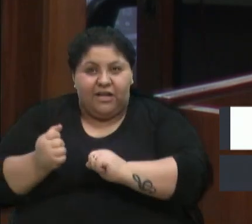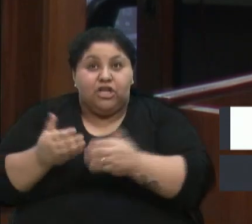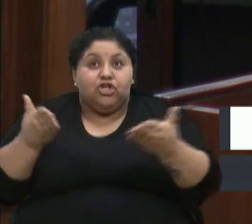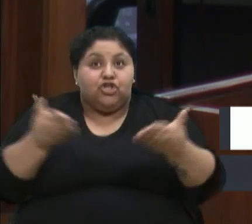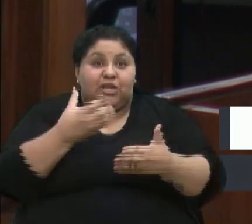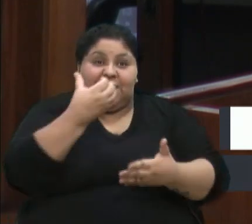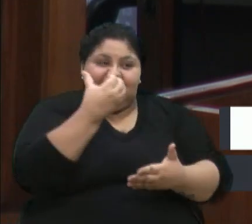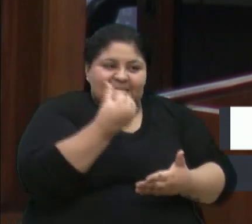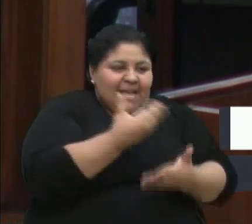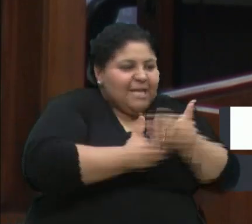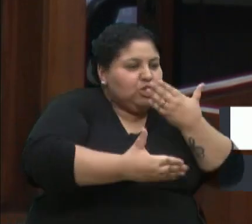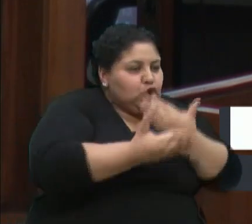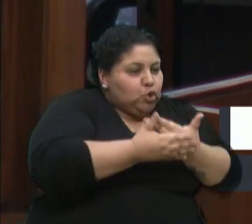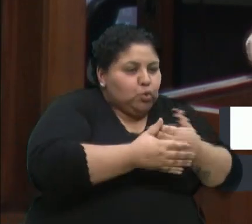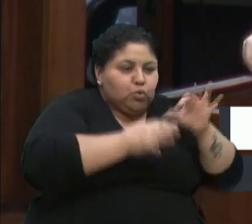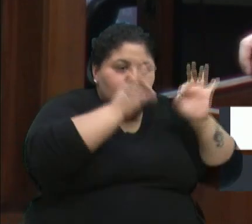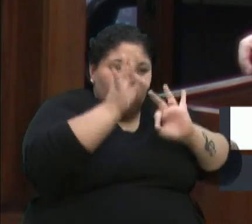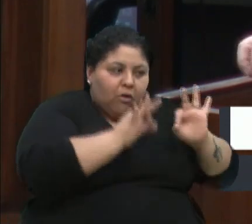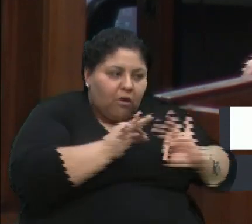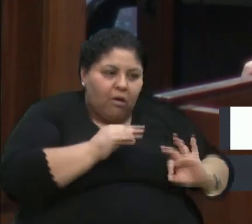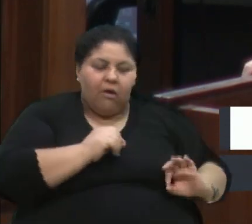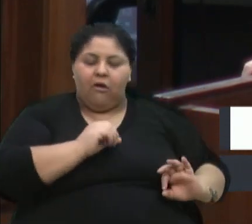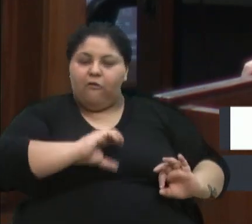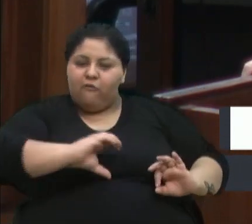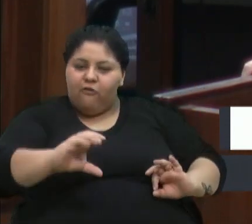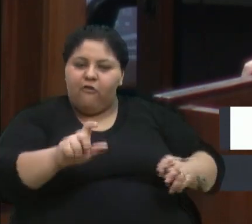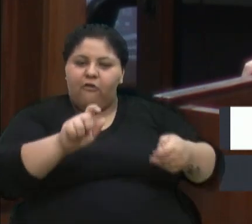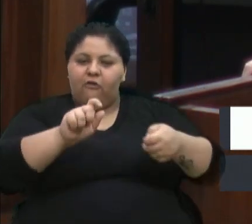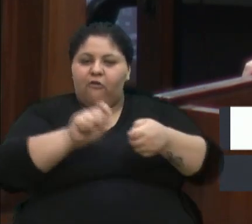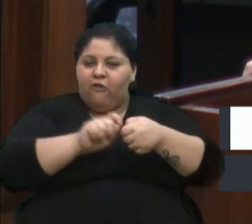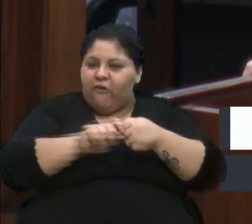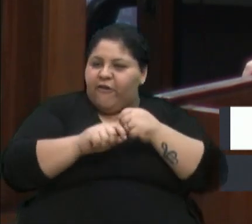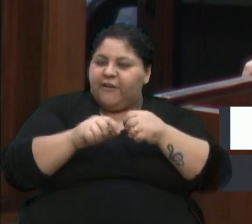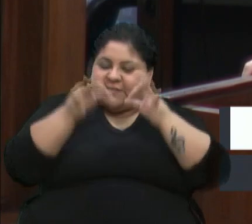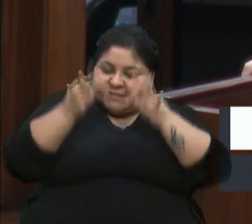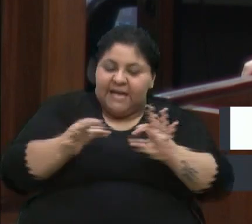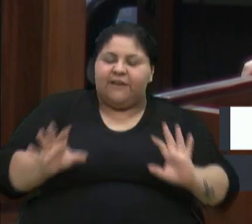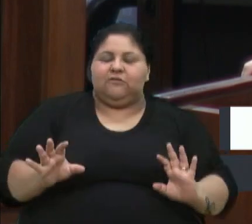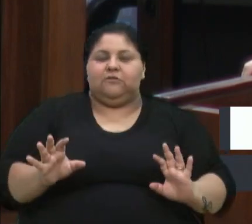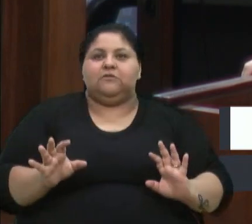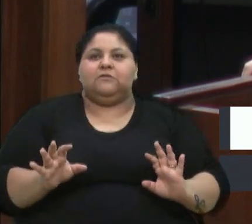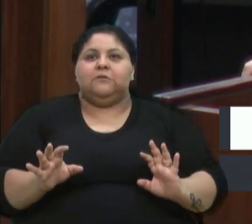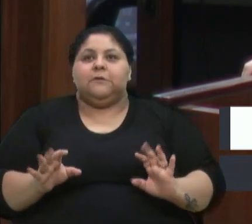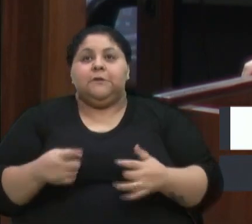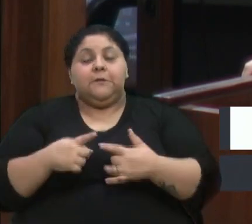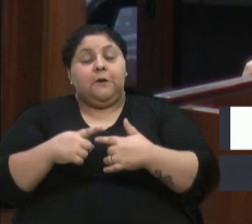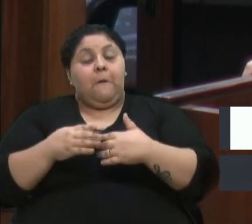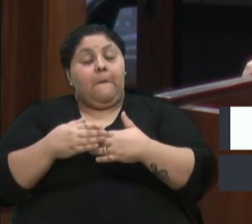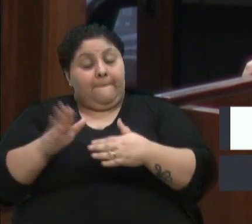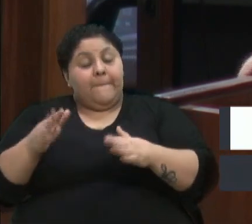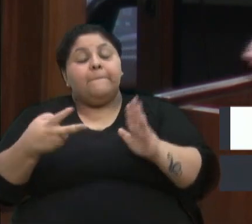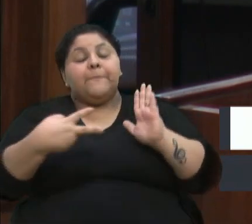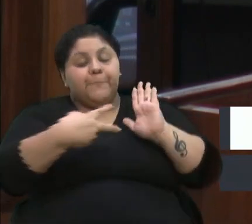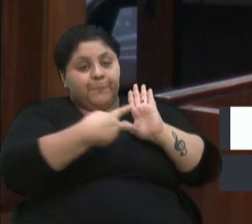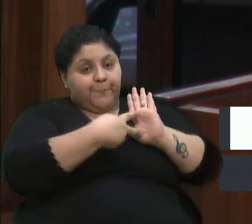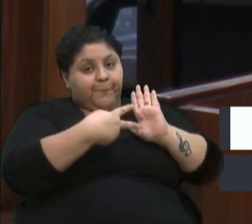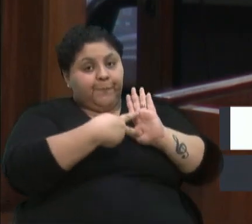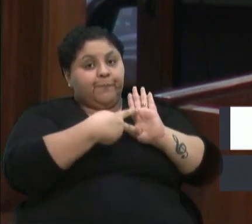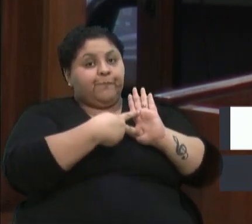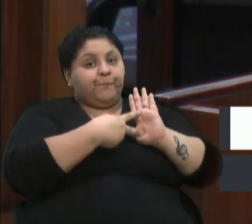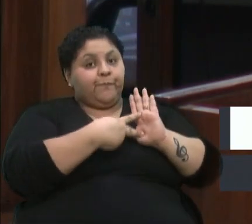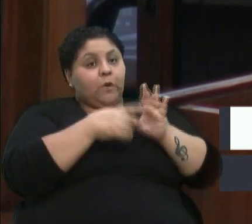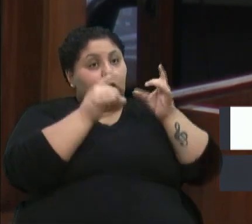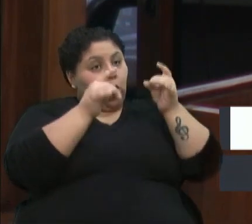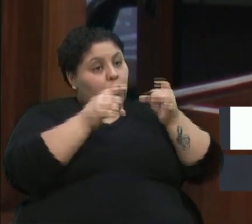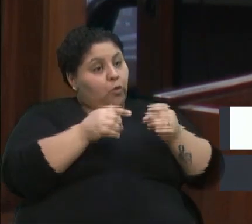estava tudo organizado, tudo coordenado, tudo funcionando. Mas eu quero chamar a atenção para um ponto que